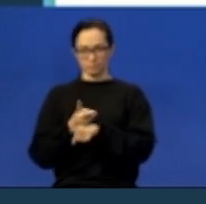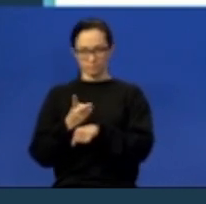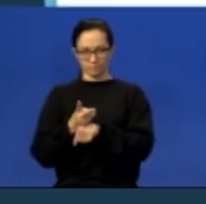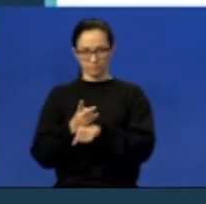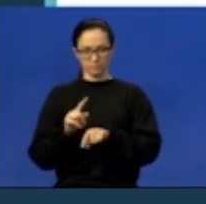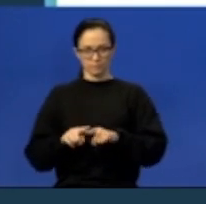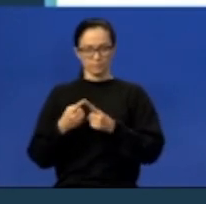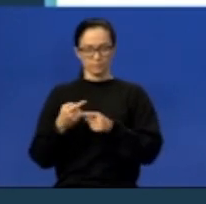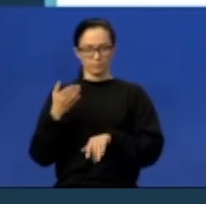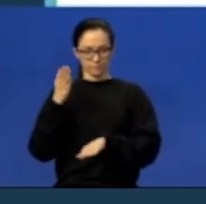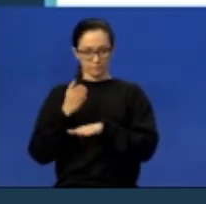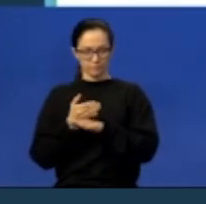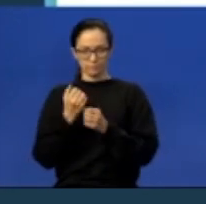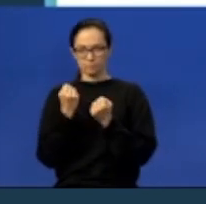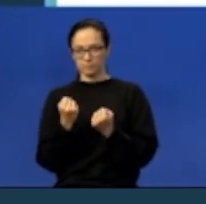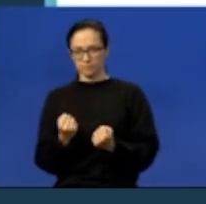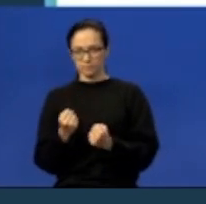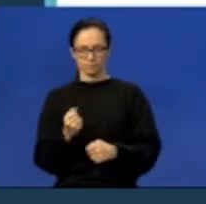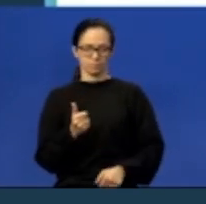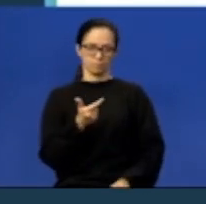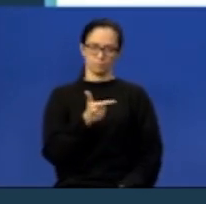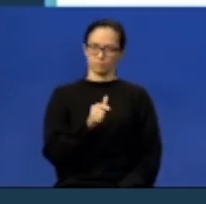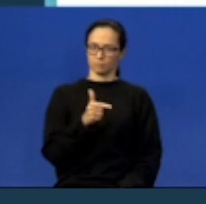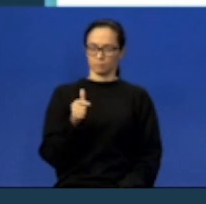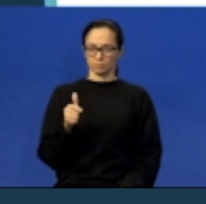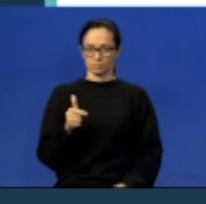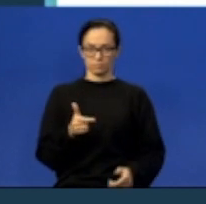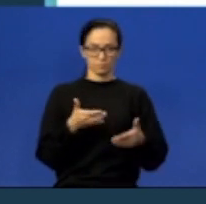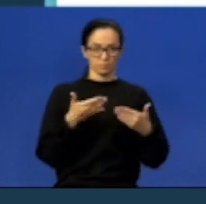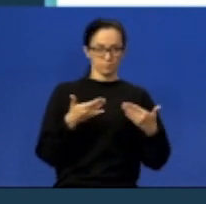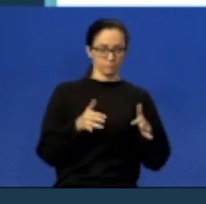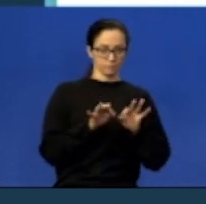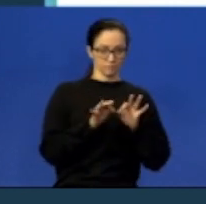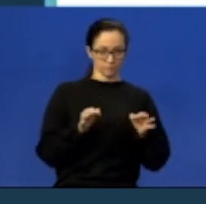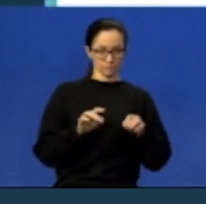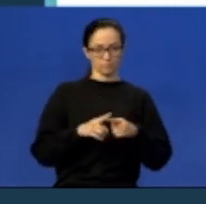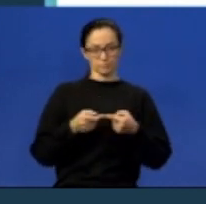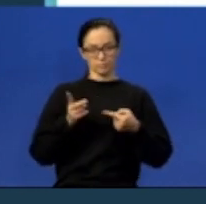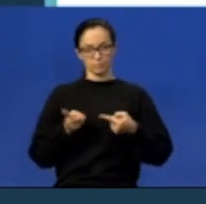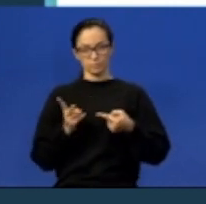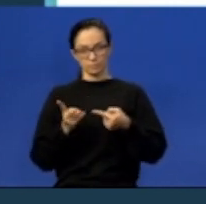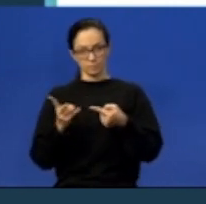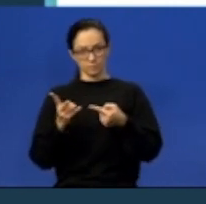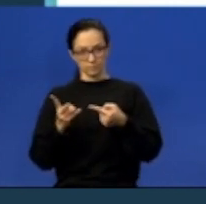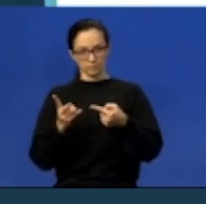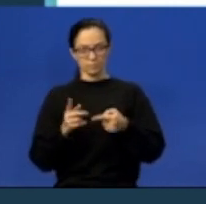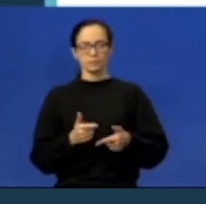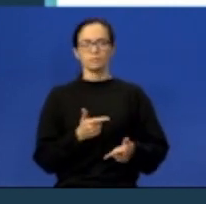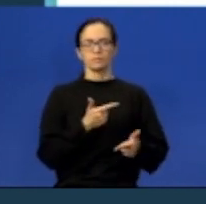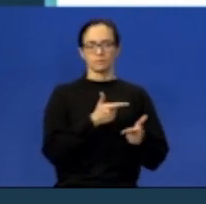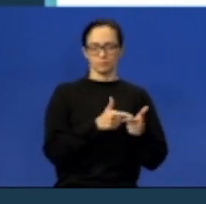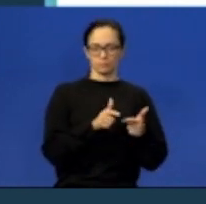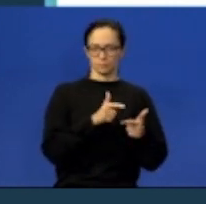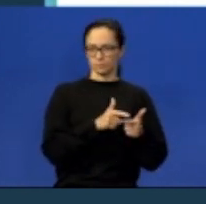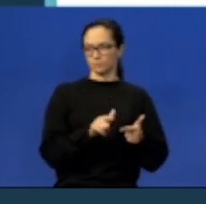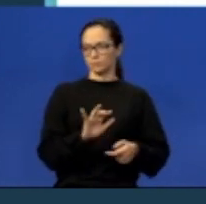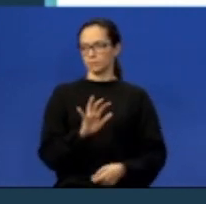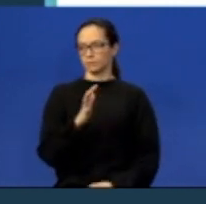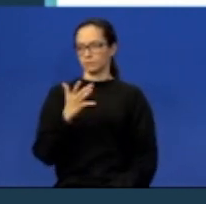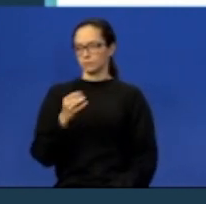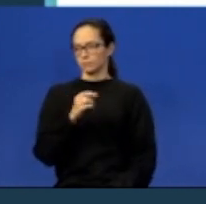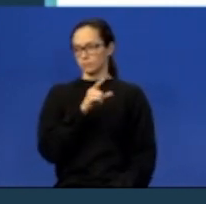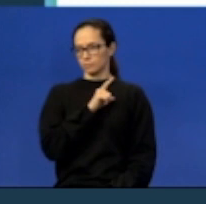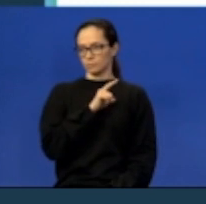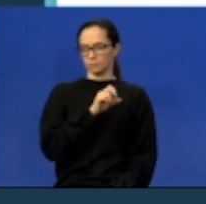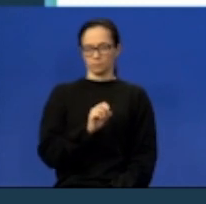de magnitude elevada. Essa alternativa, portanto, ela está incorreta e ela está incorreta porque as fraturas por overuse, elas